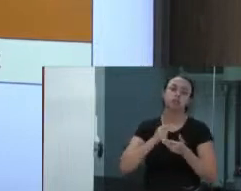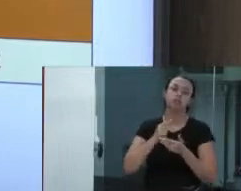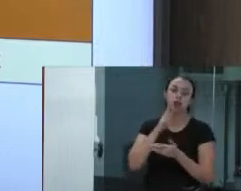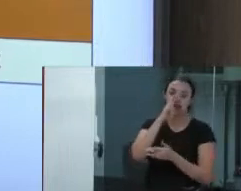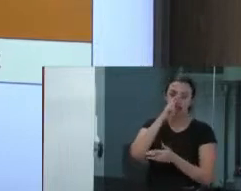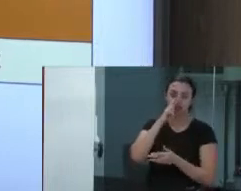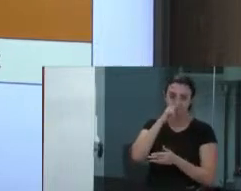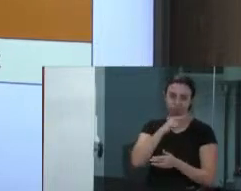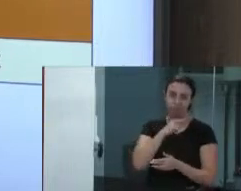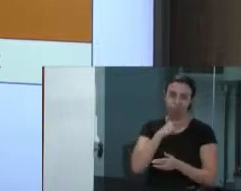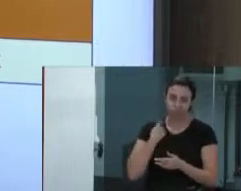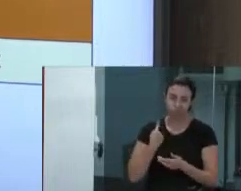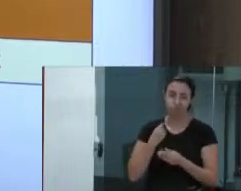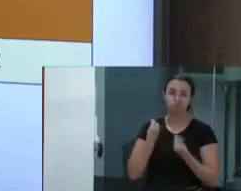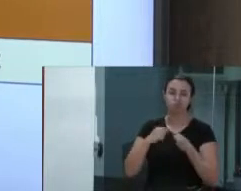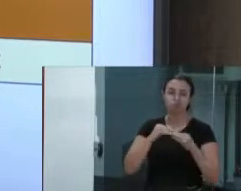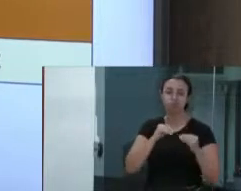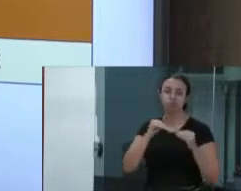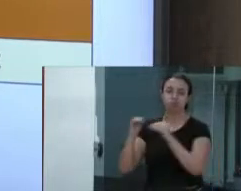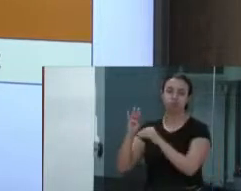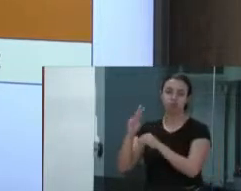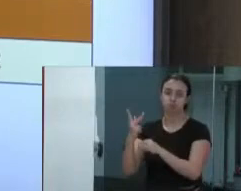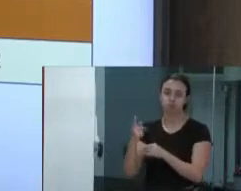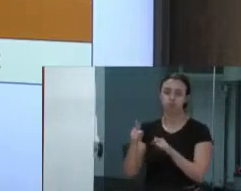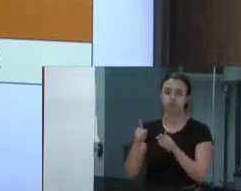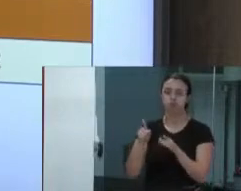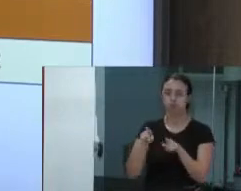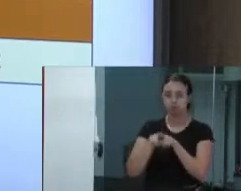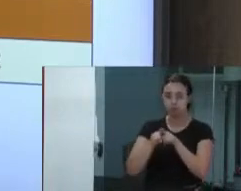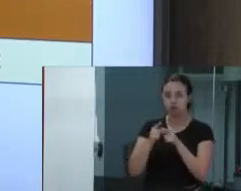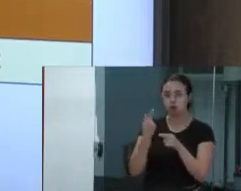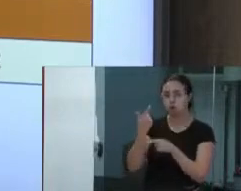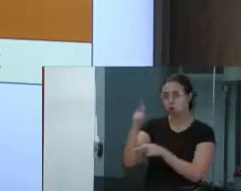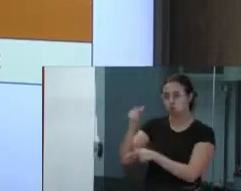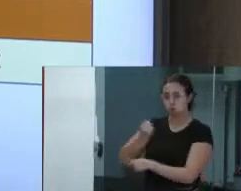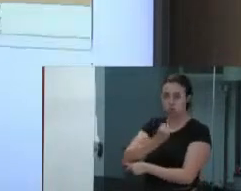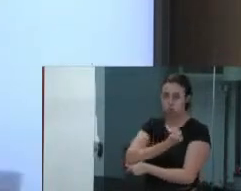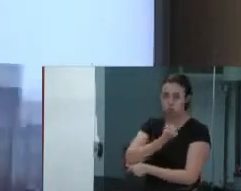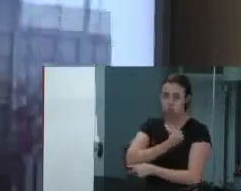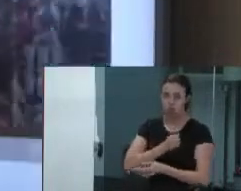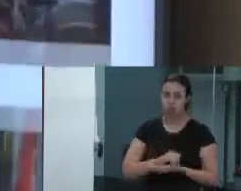desculpe, né, e outros desses outros números aí que os senhores veem.